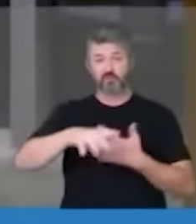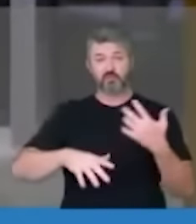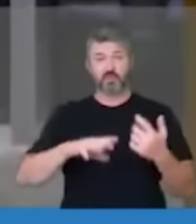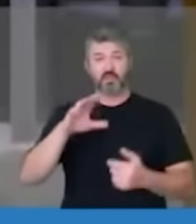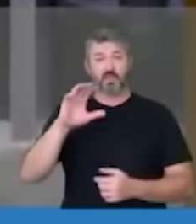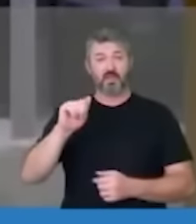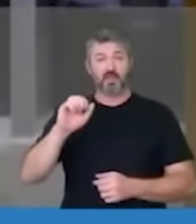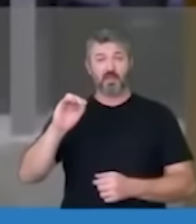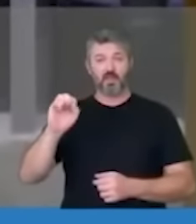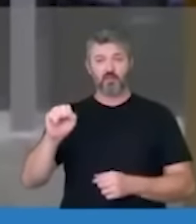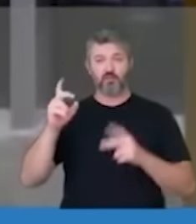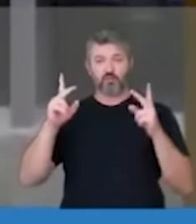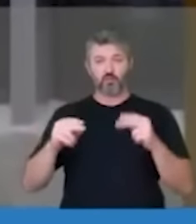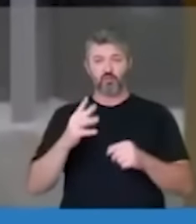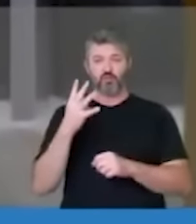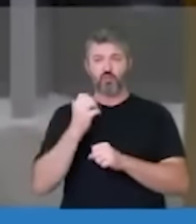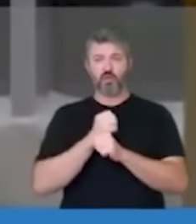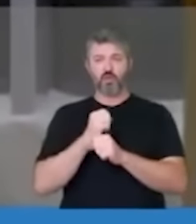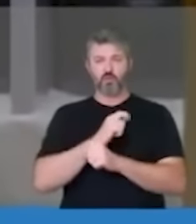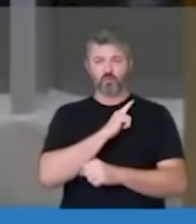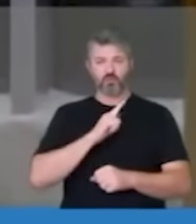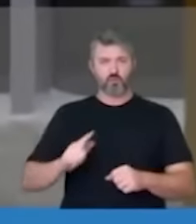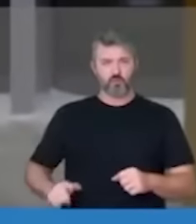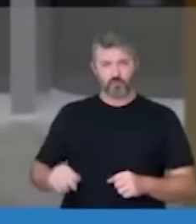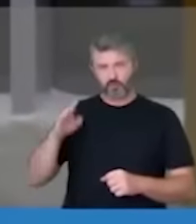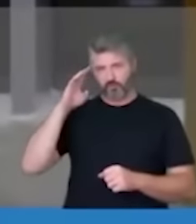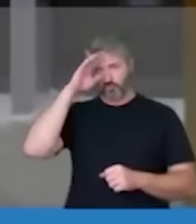foi os 4 anos do governo Bolsonaro.